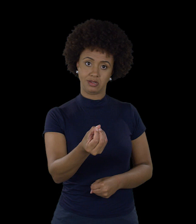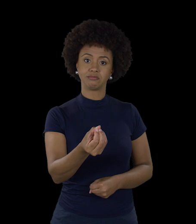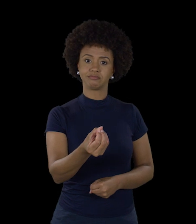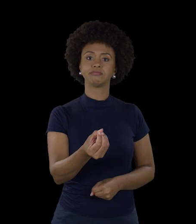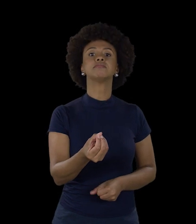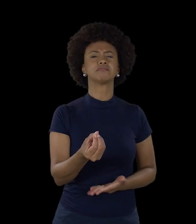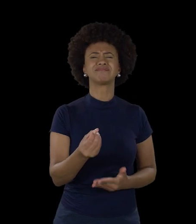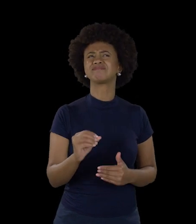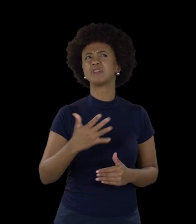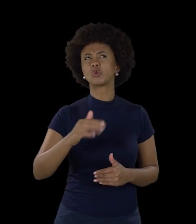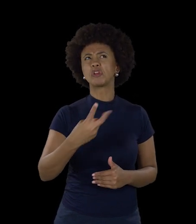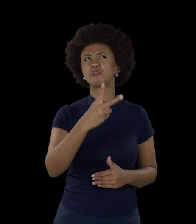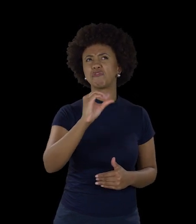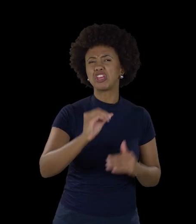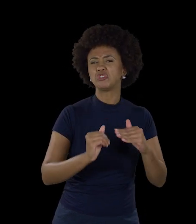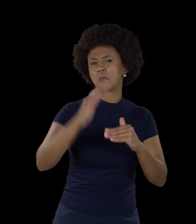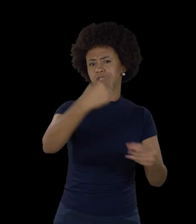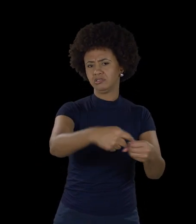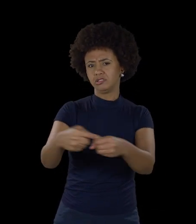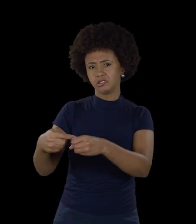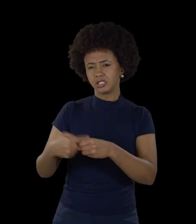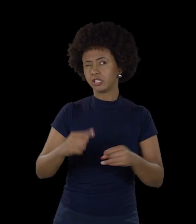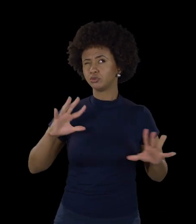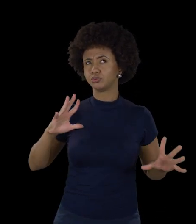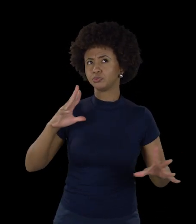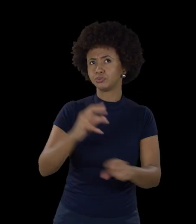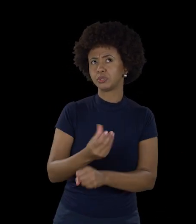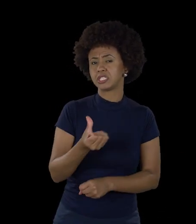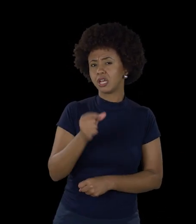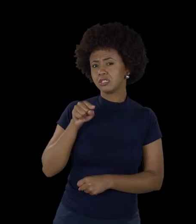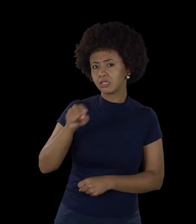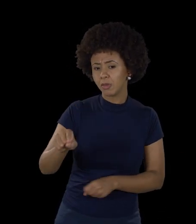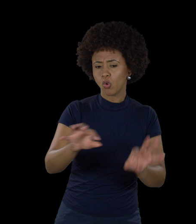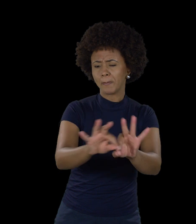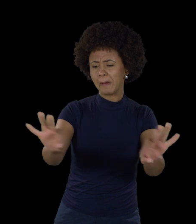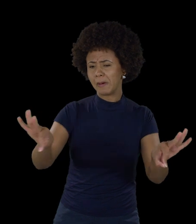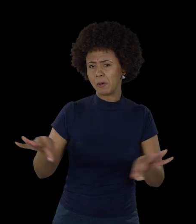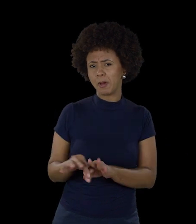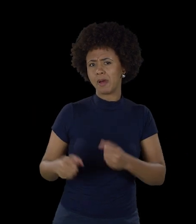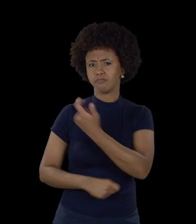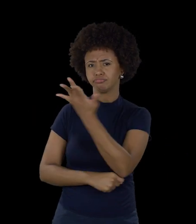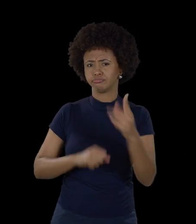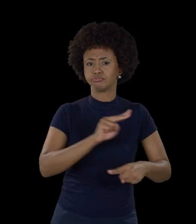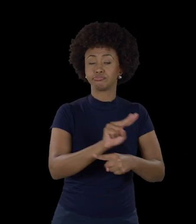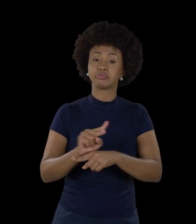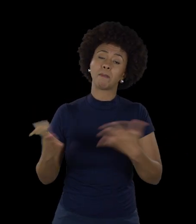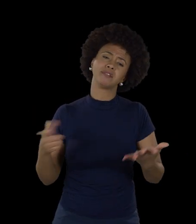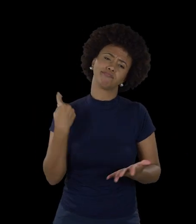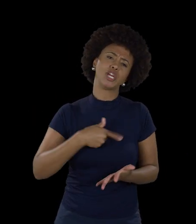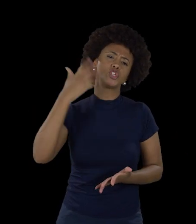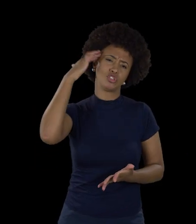20 municípios, totalizando mais de 6.000 hectares de áreas protegidas. Como a destruição da Mata Atlântica ao longo das